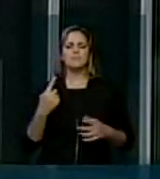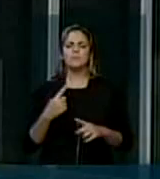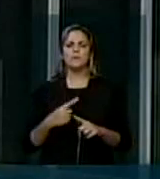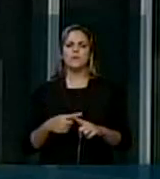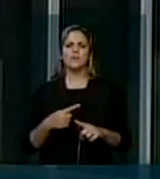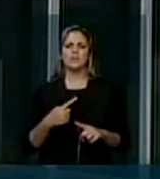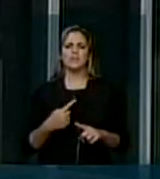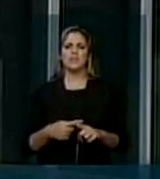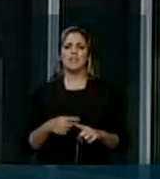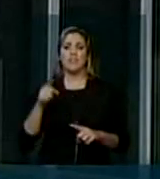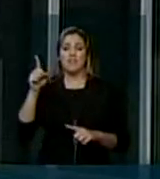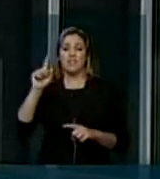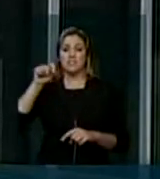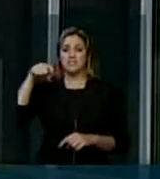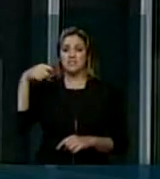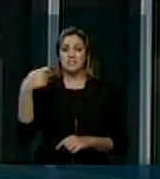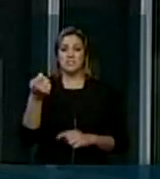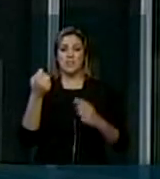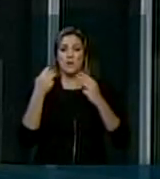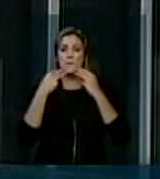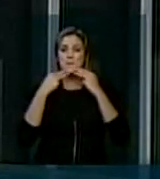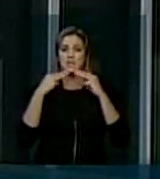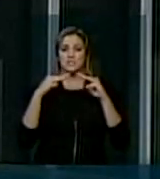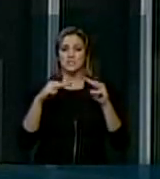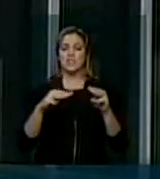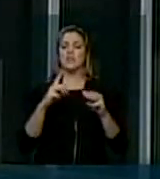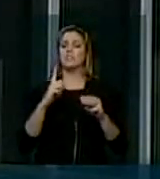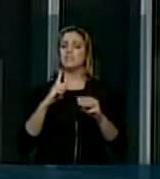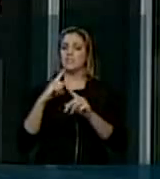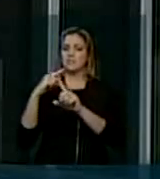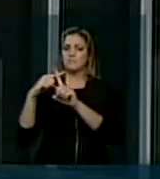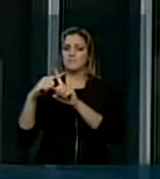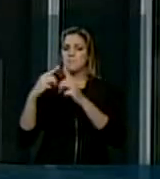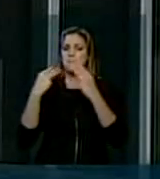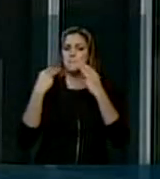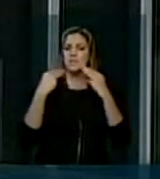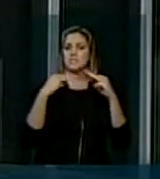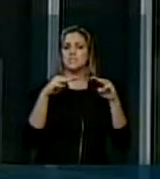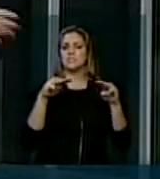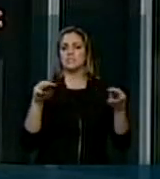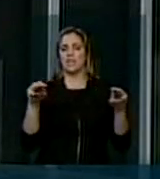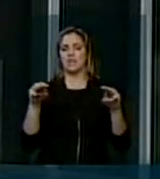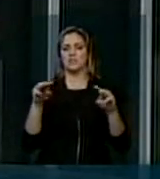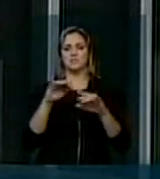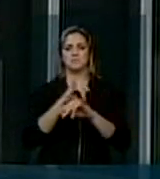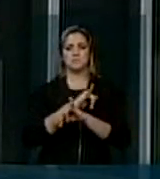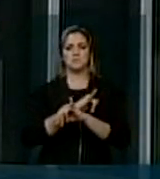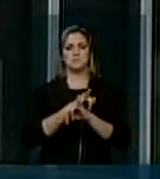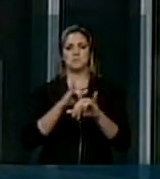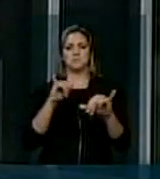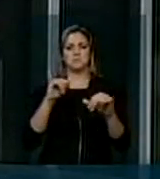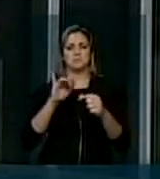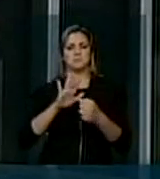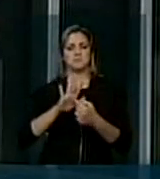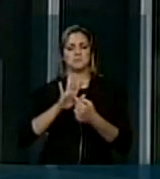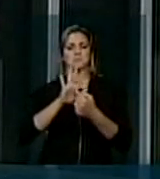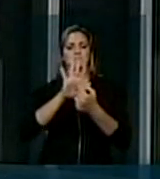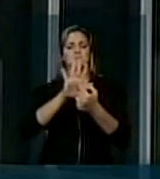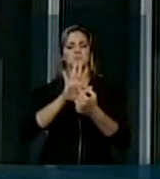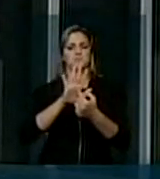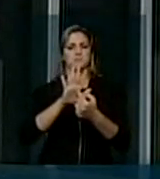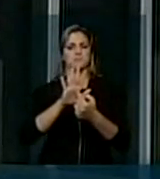porque a mensagem que este símbolo prega, revela,